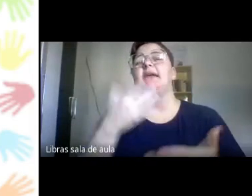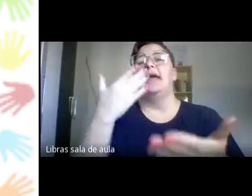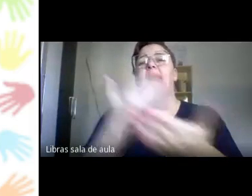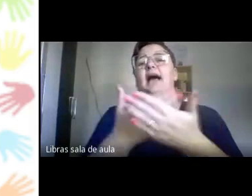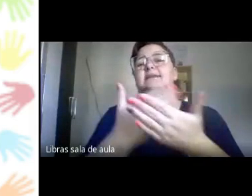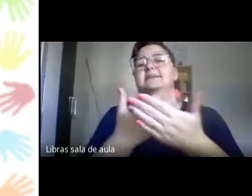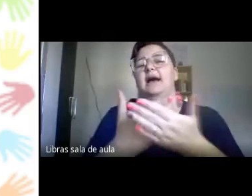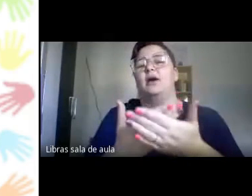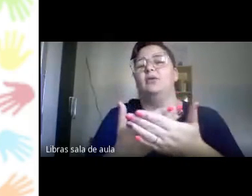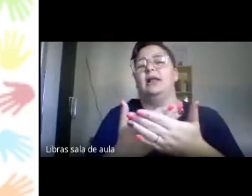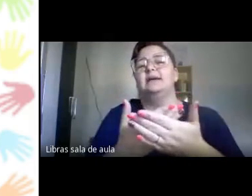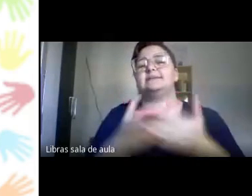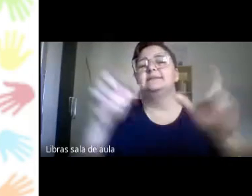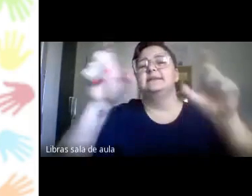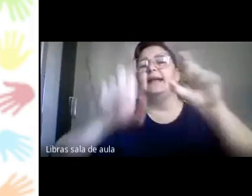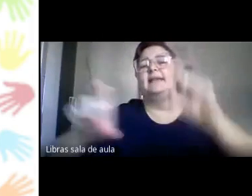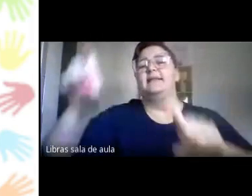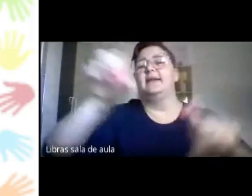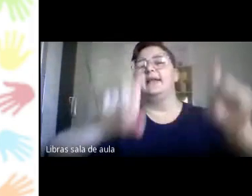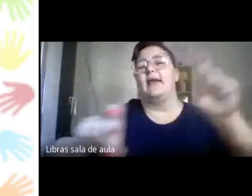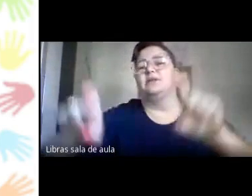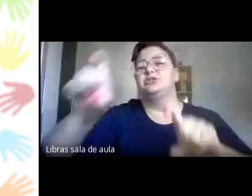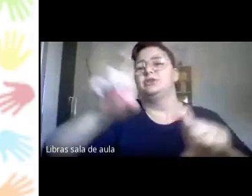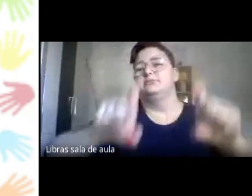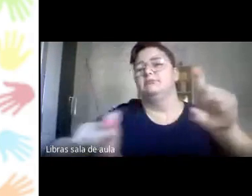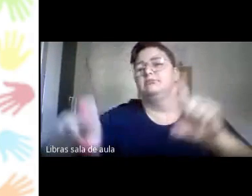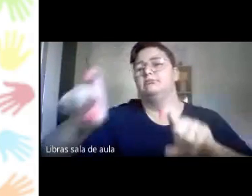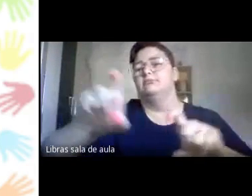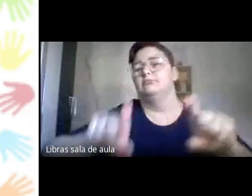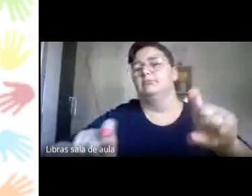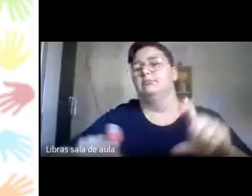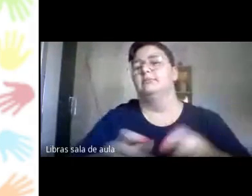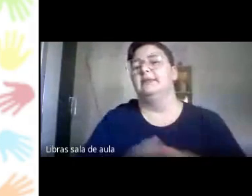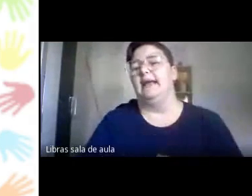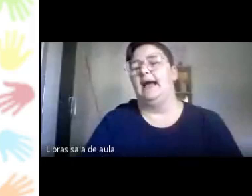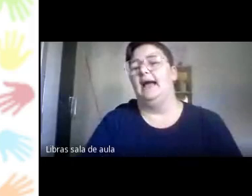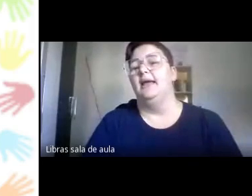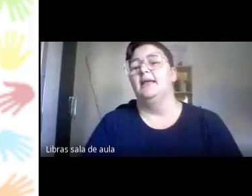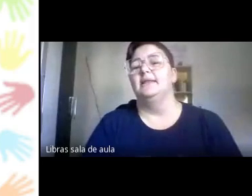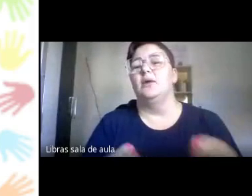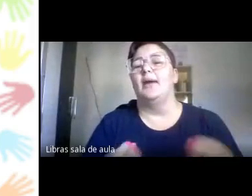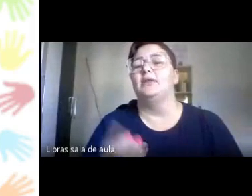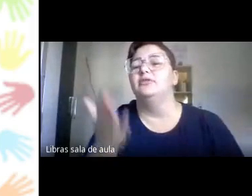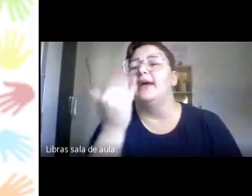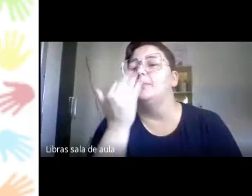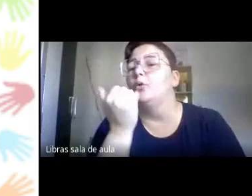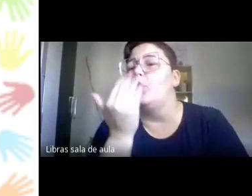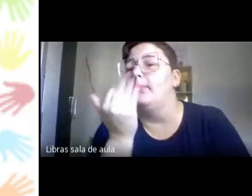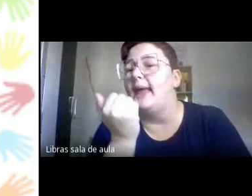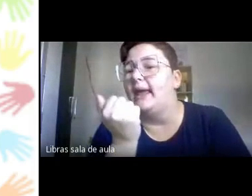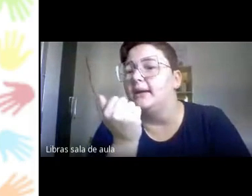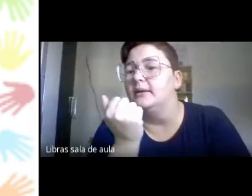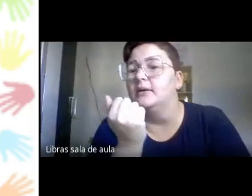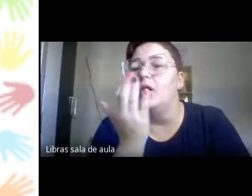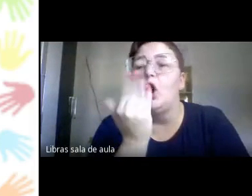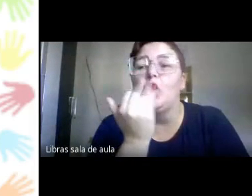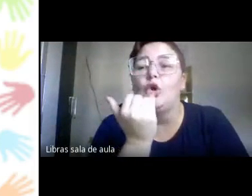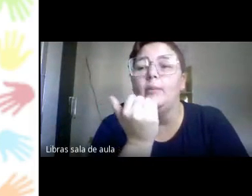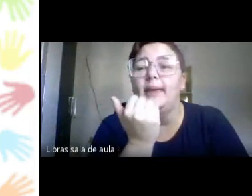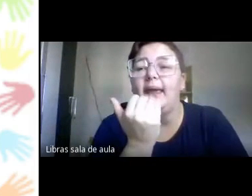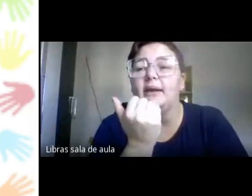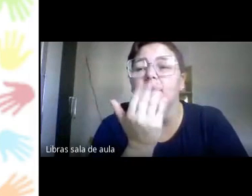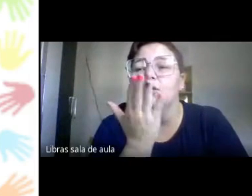acontecem as aulas na internet, tá? Não é do verbo comer,